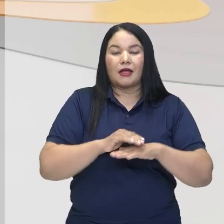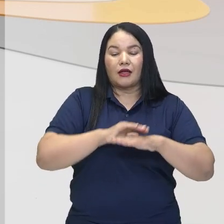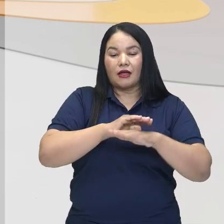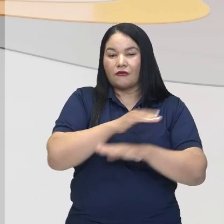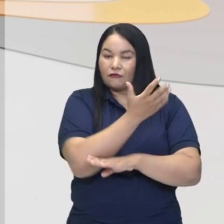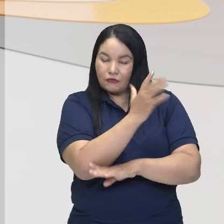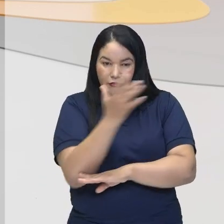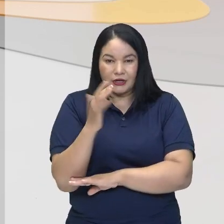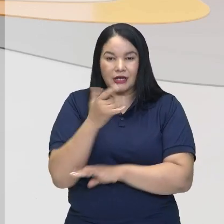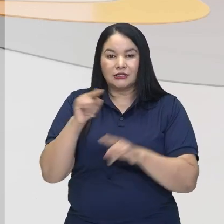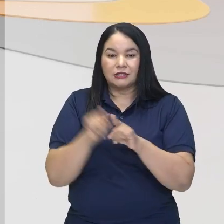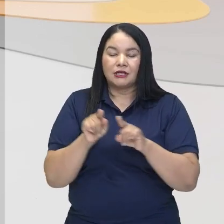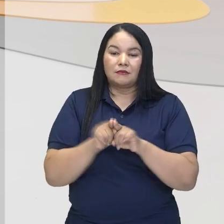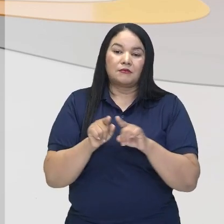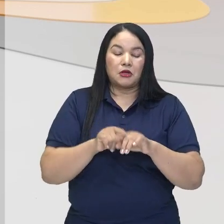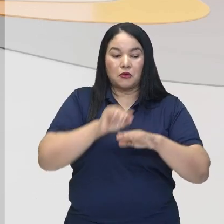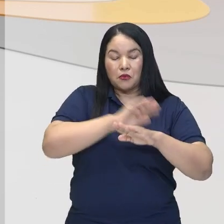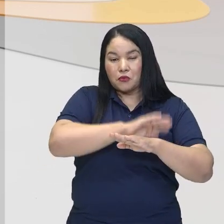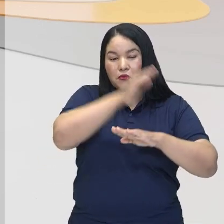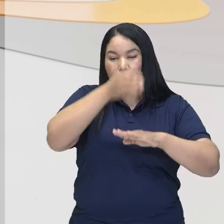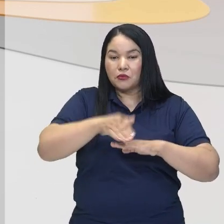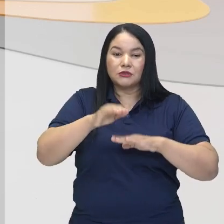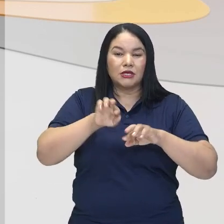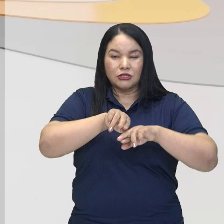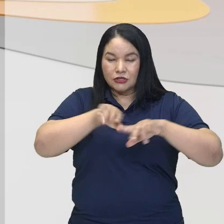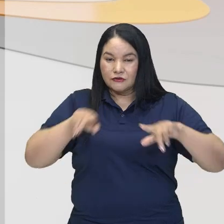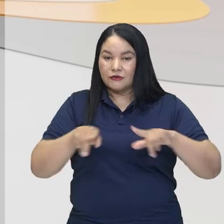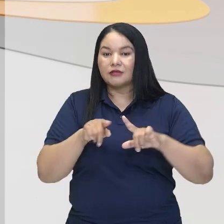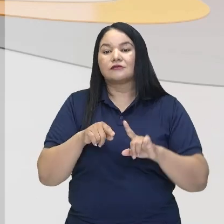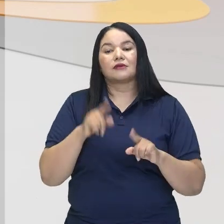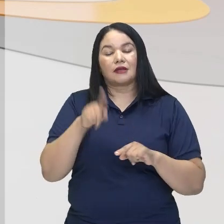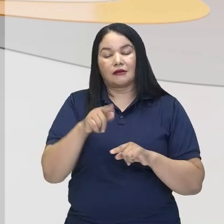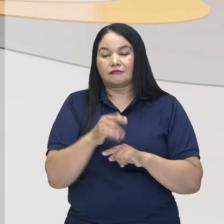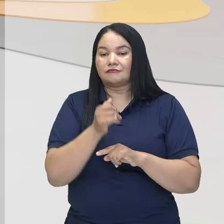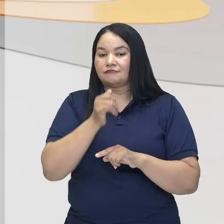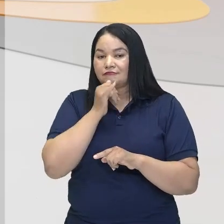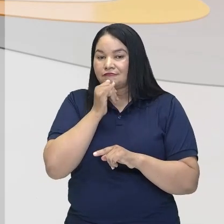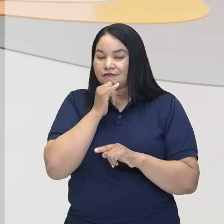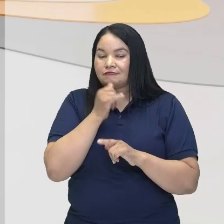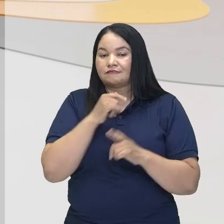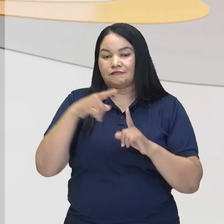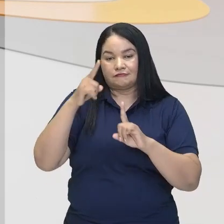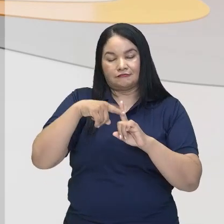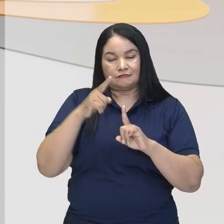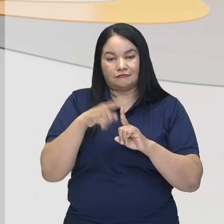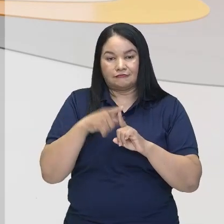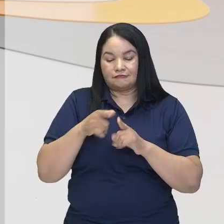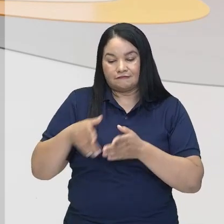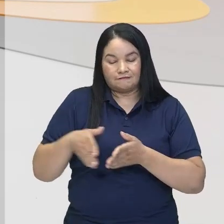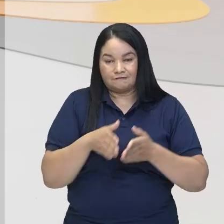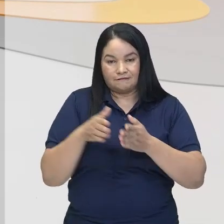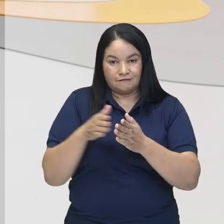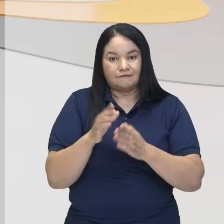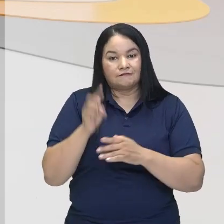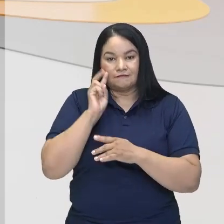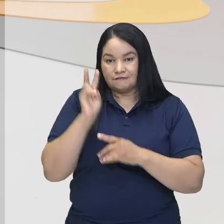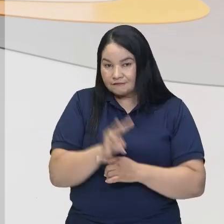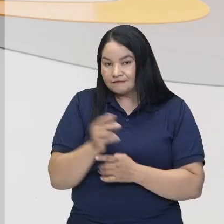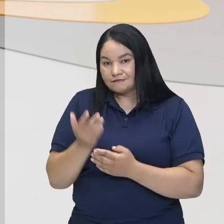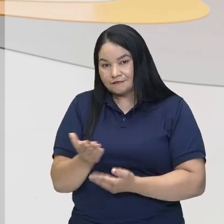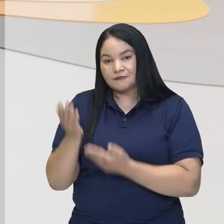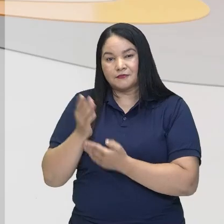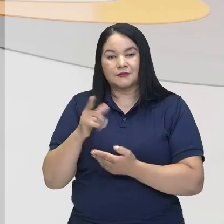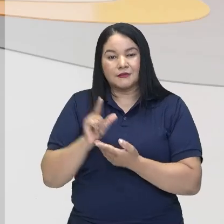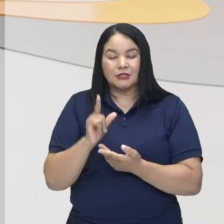grutas. E são alguns exemplos desses tipos de foz, tá bom? Que a gente vai observar. Então, nós temos